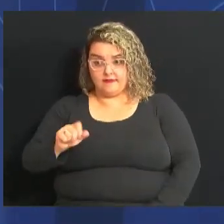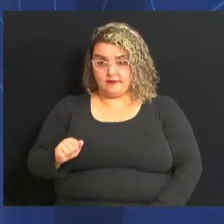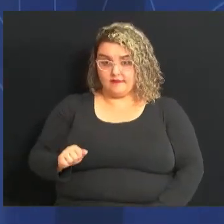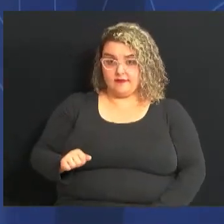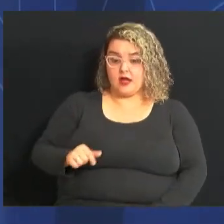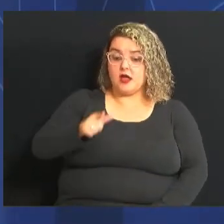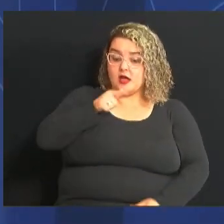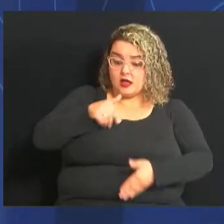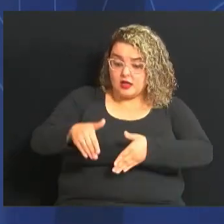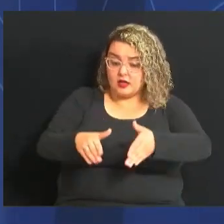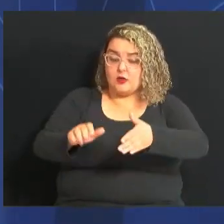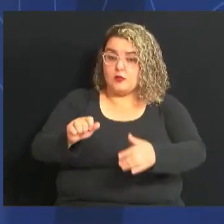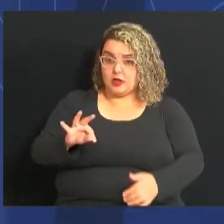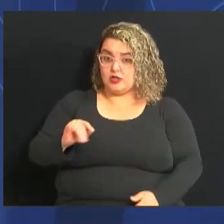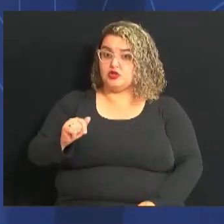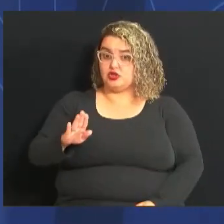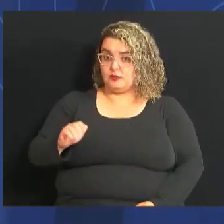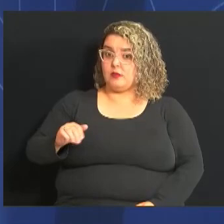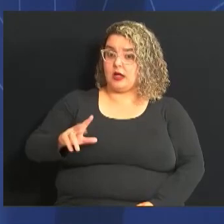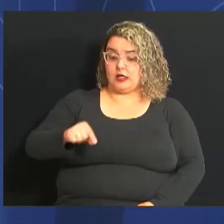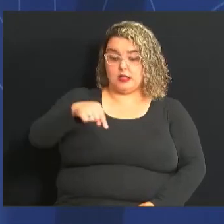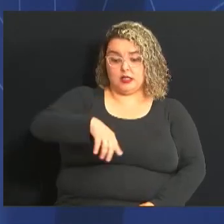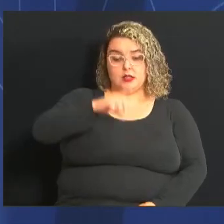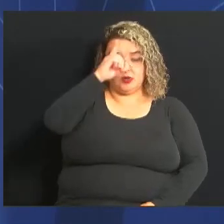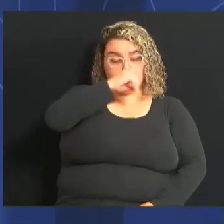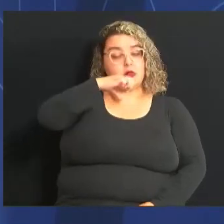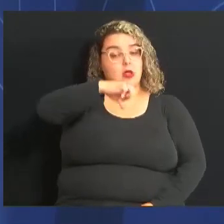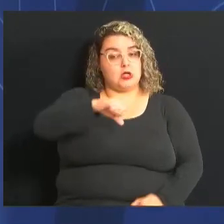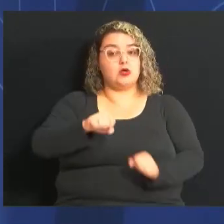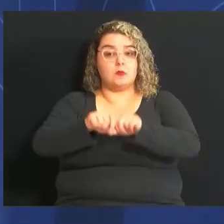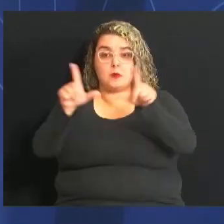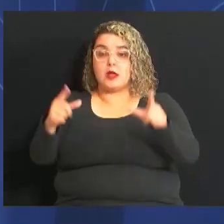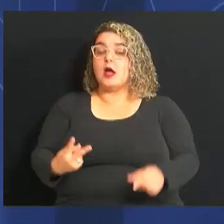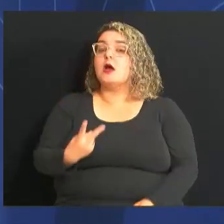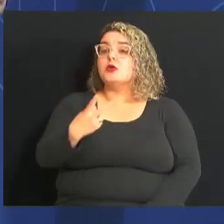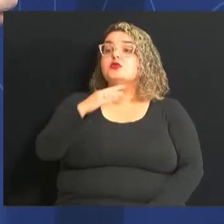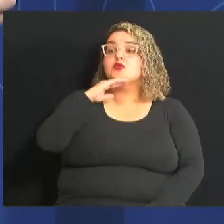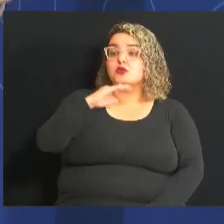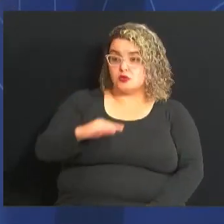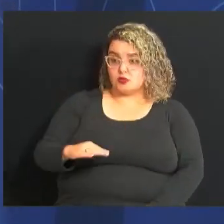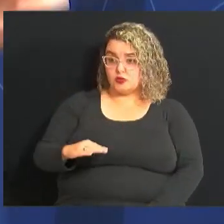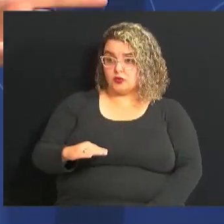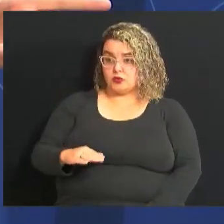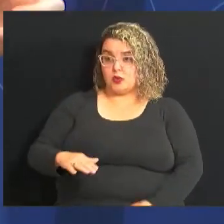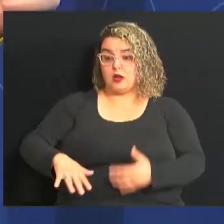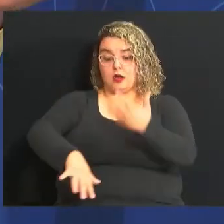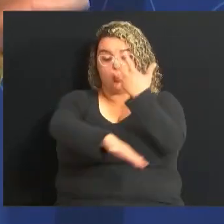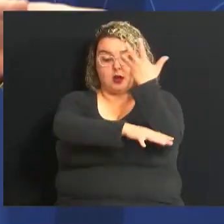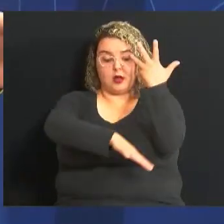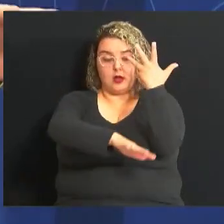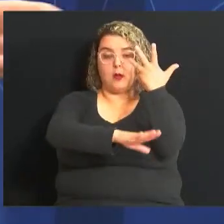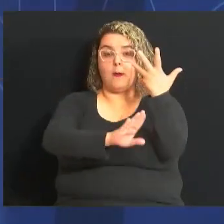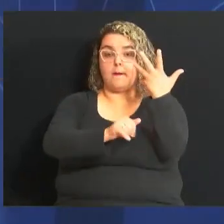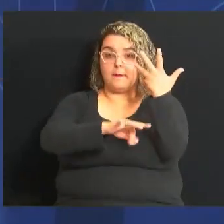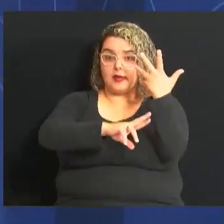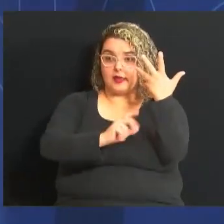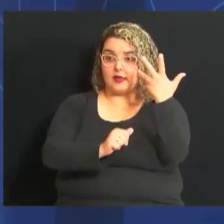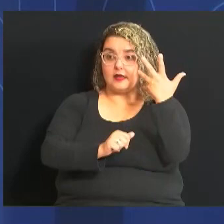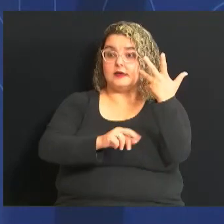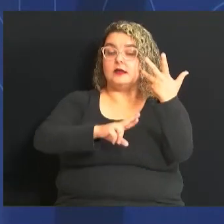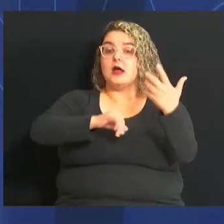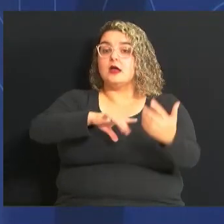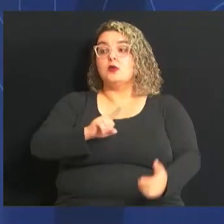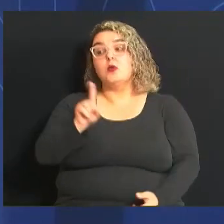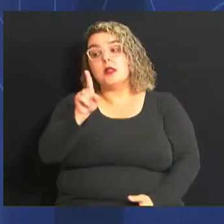vai realizar neste domingo, viu? Das 9 horas da manhã às 2 horas da tarde, na Praça Beira Rio, lá em Sousas,